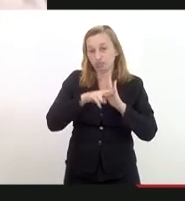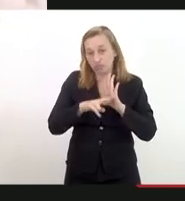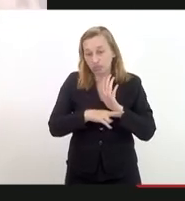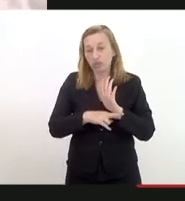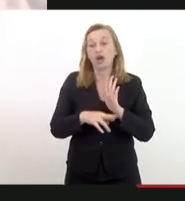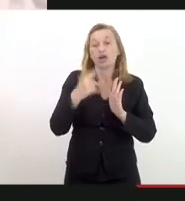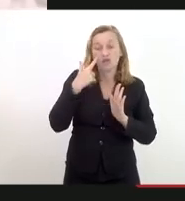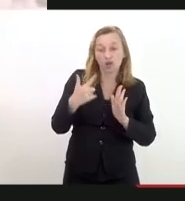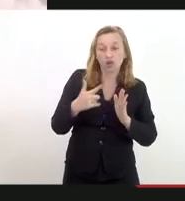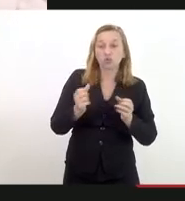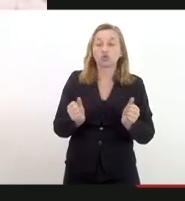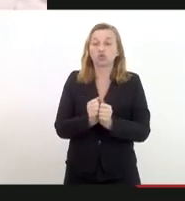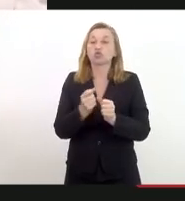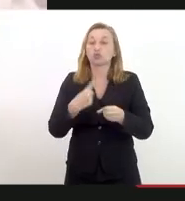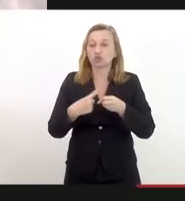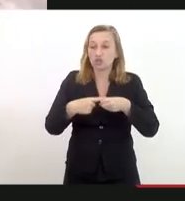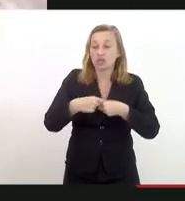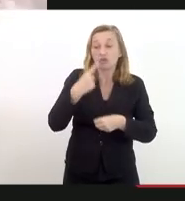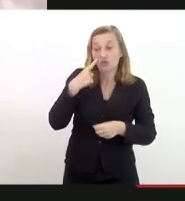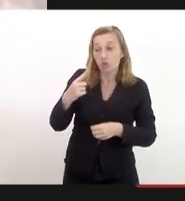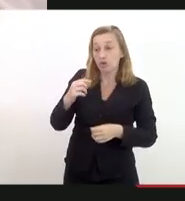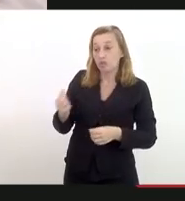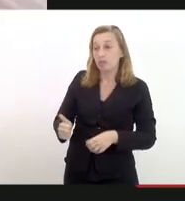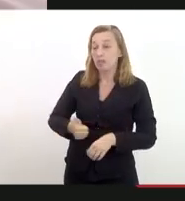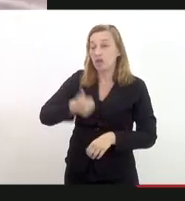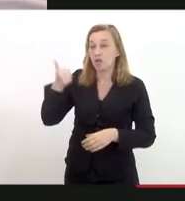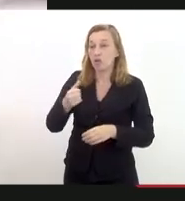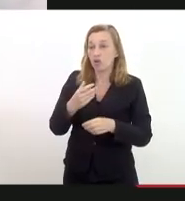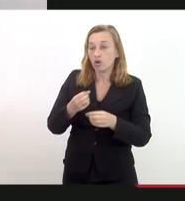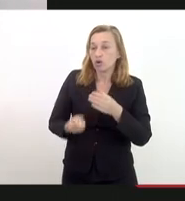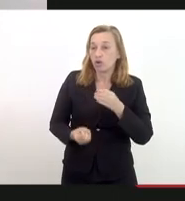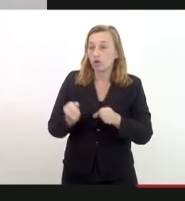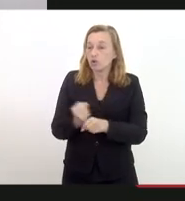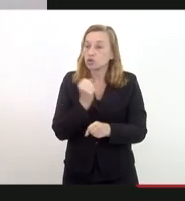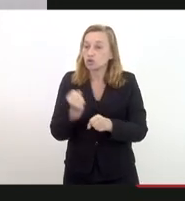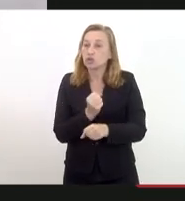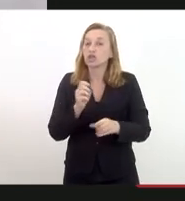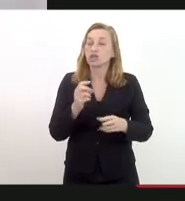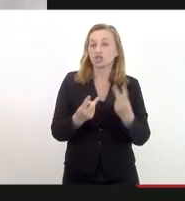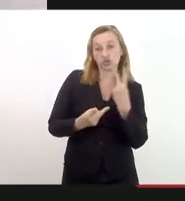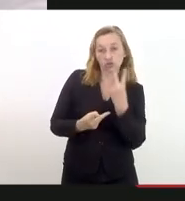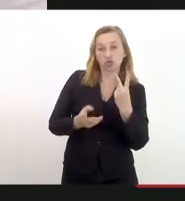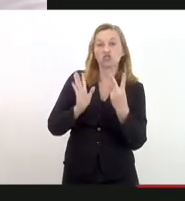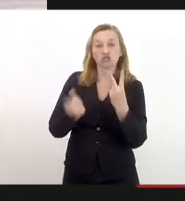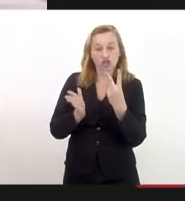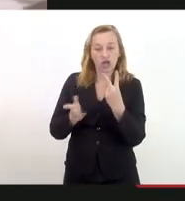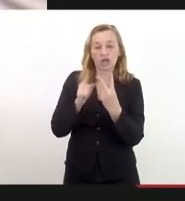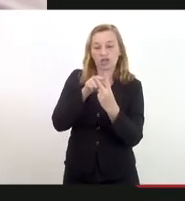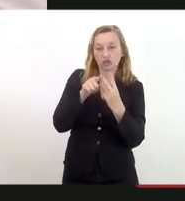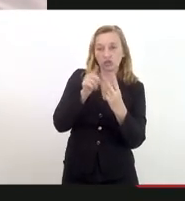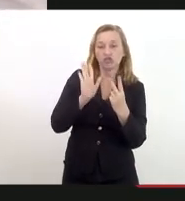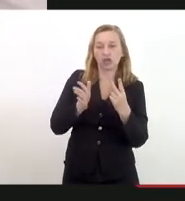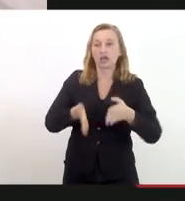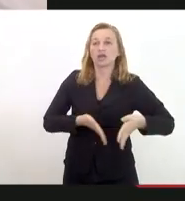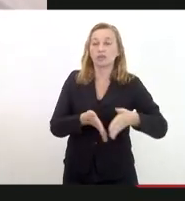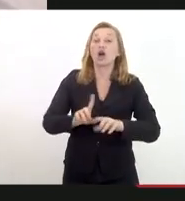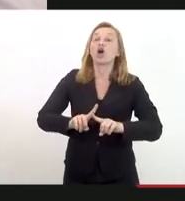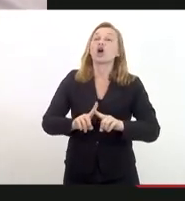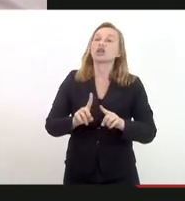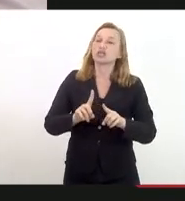apurar direitinho o que vai ser construído. Então, esses 2 eixos eles estariam já praticamente encaminhados. Os demais